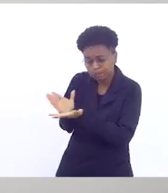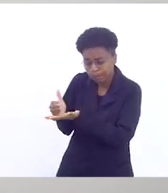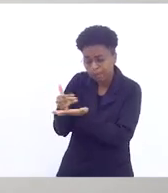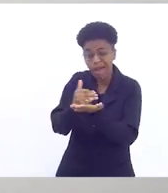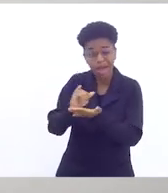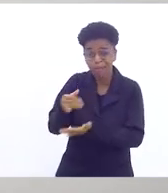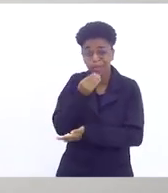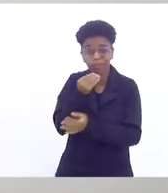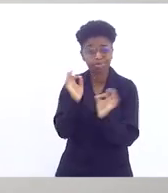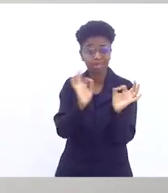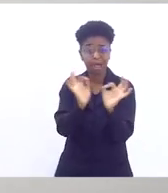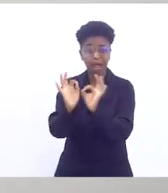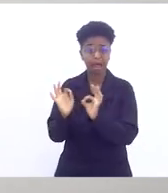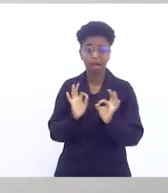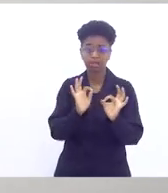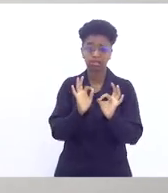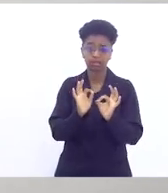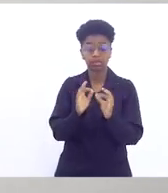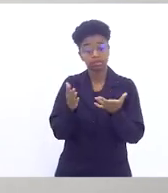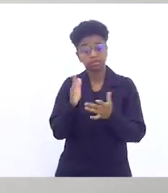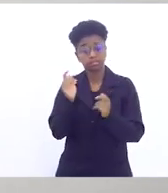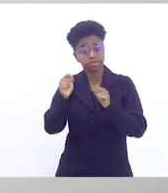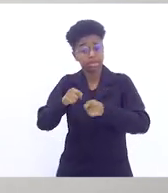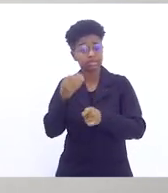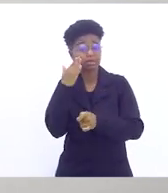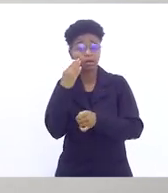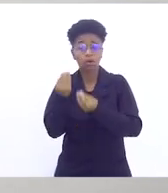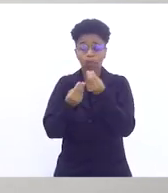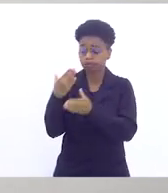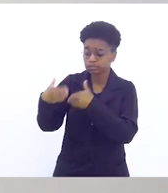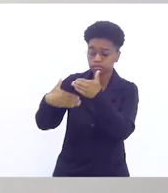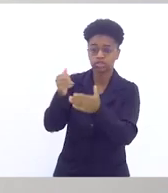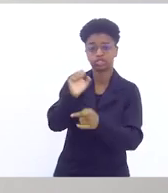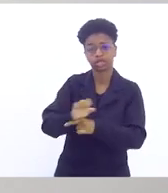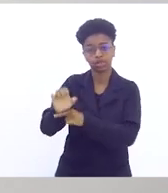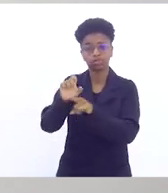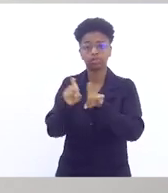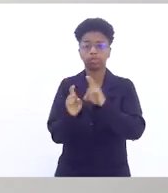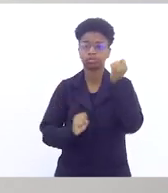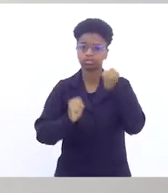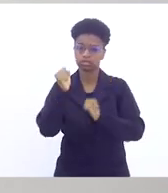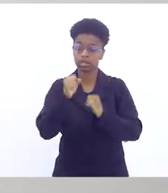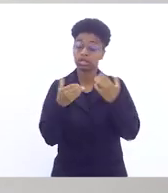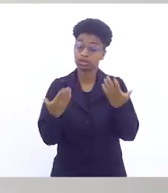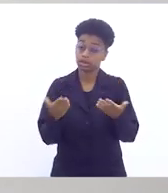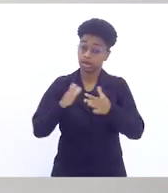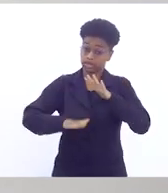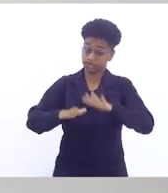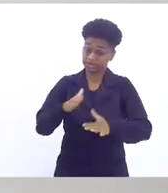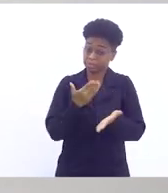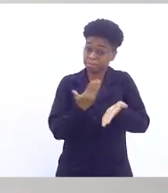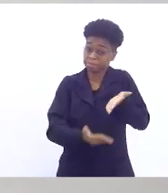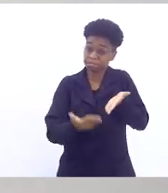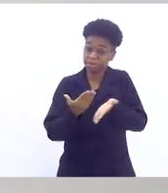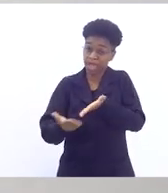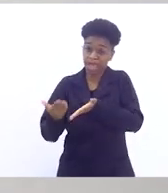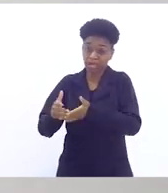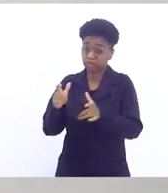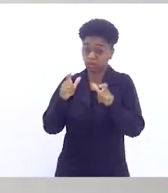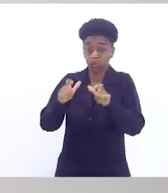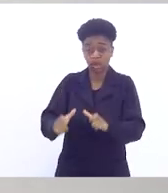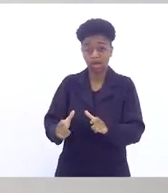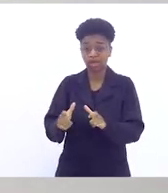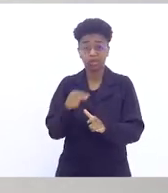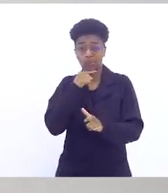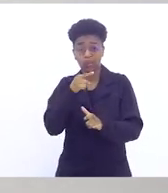aproveitado em nada para determinar o desenvolvimento do Estado nas indústrias né então você às vezes perde espaço para